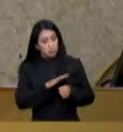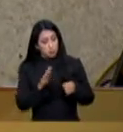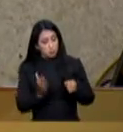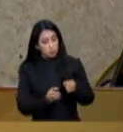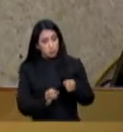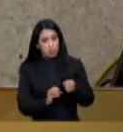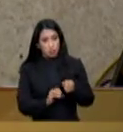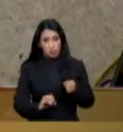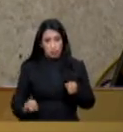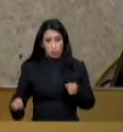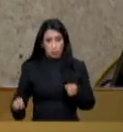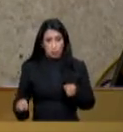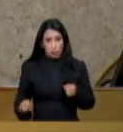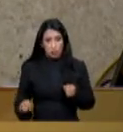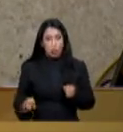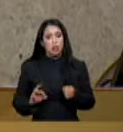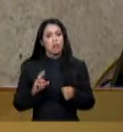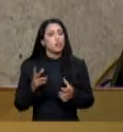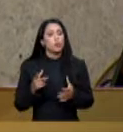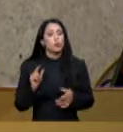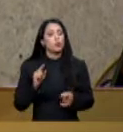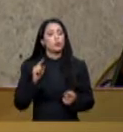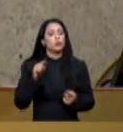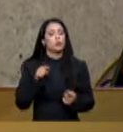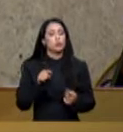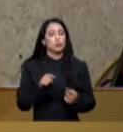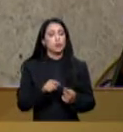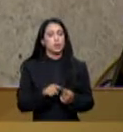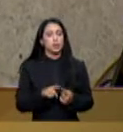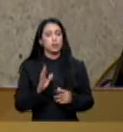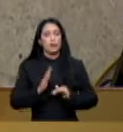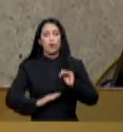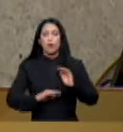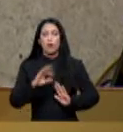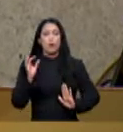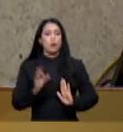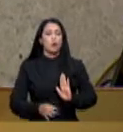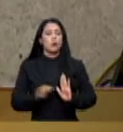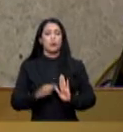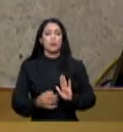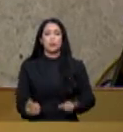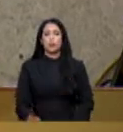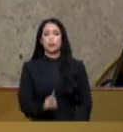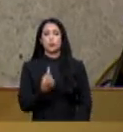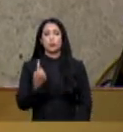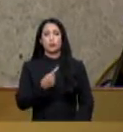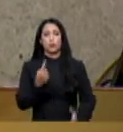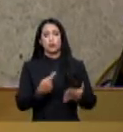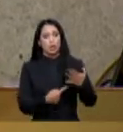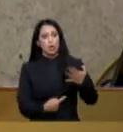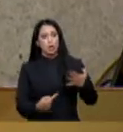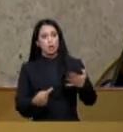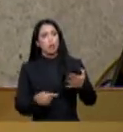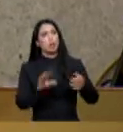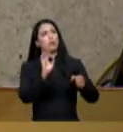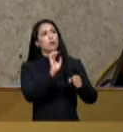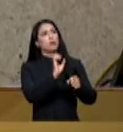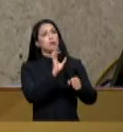pretendeu a sua designação como competência de única instância